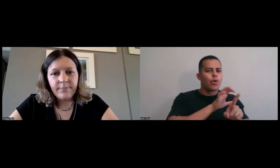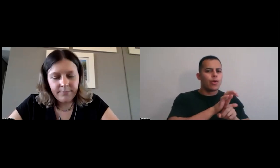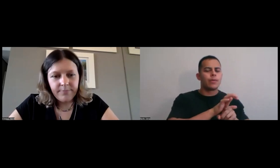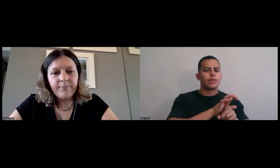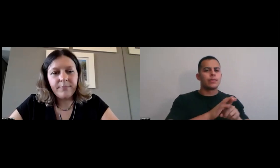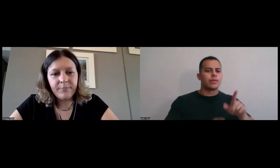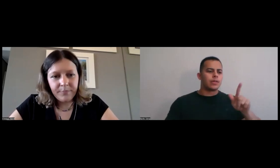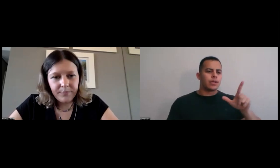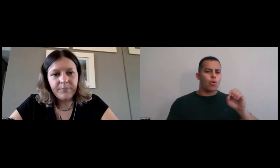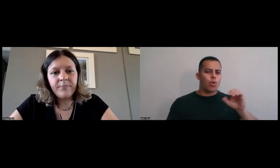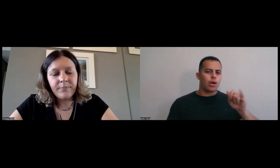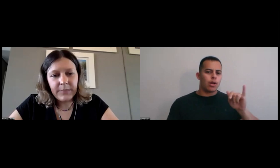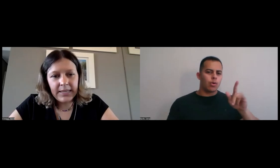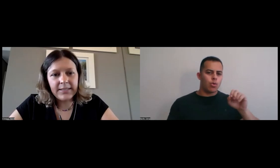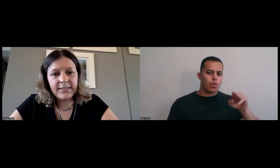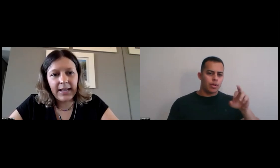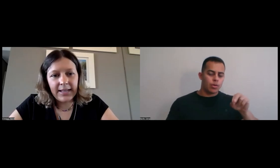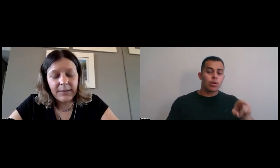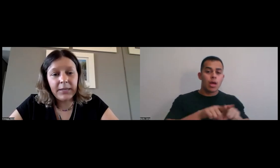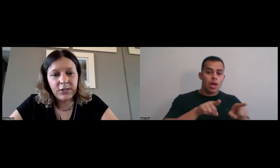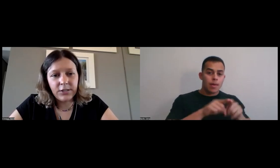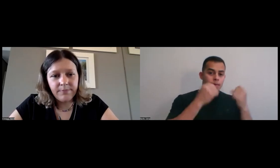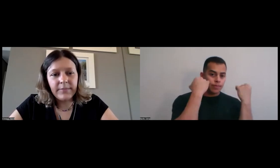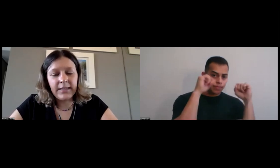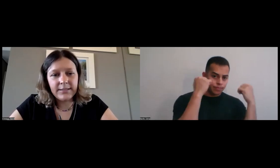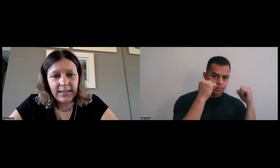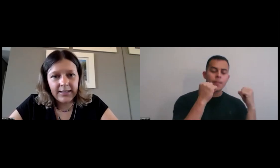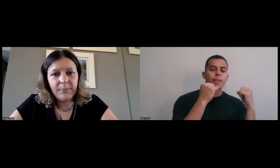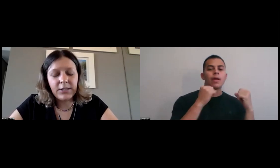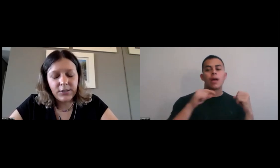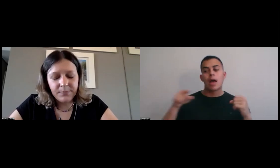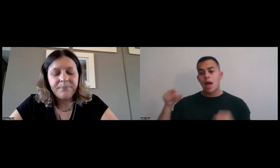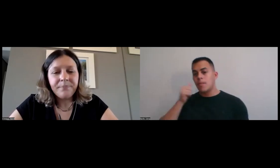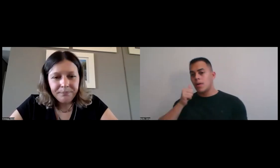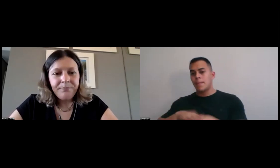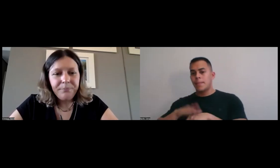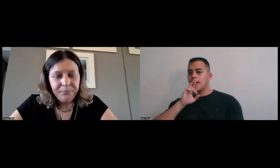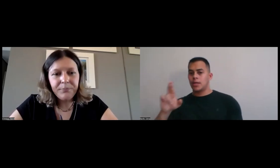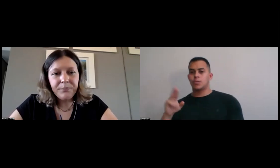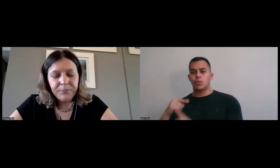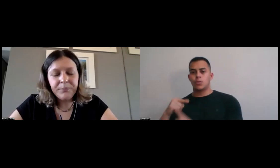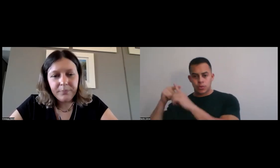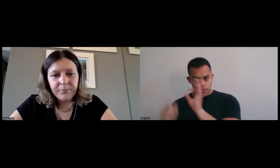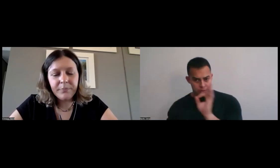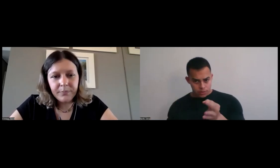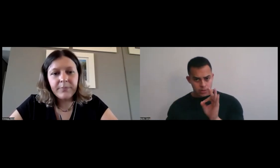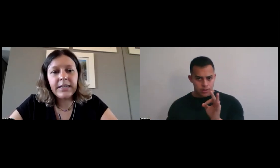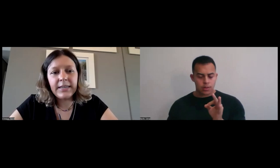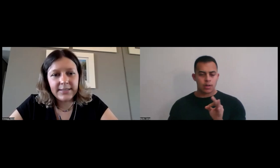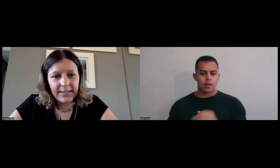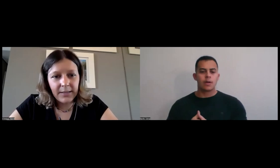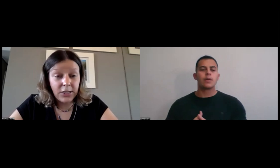menos responsivos à atividade física, é isso? As fêmeas seriam mais Exatamente. resilientes aos Exatamente. oligômeros e É. responderiam melhor à atividade